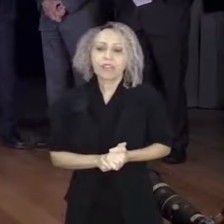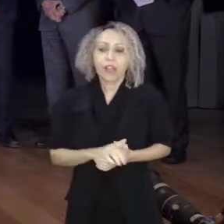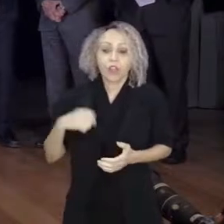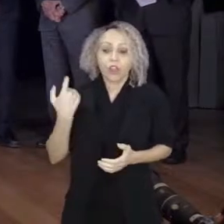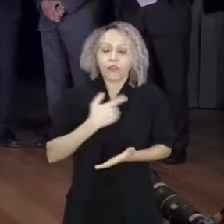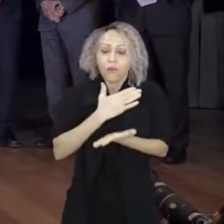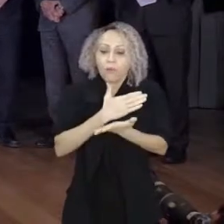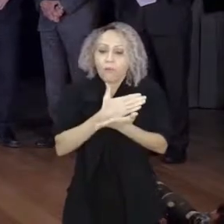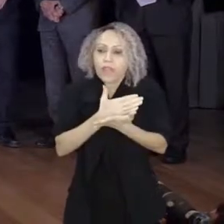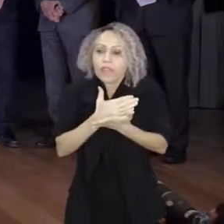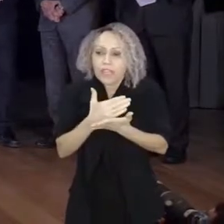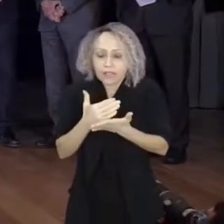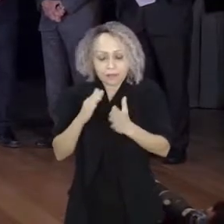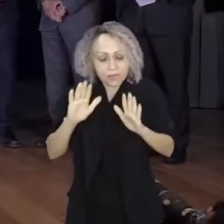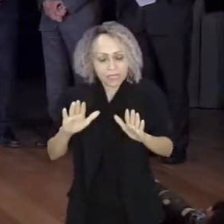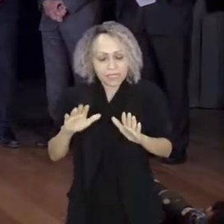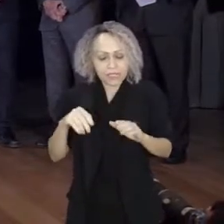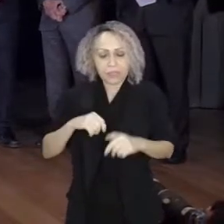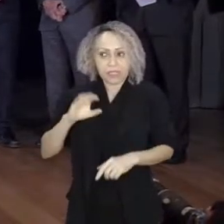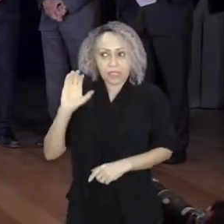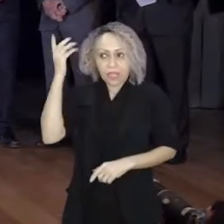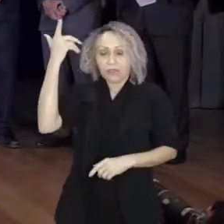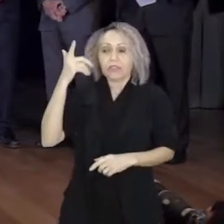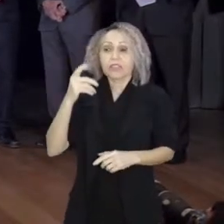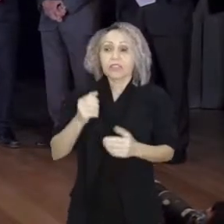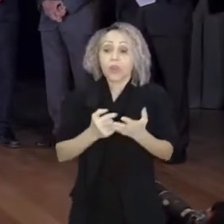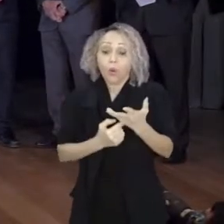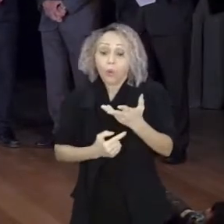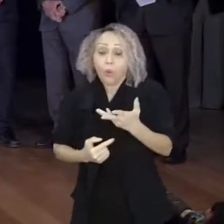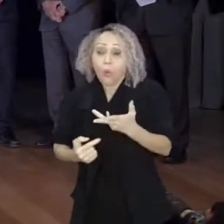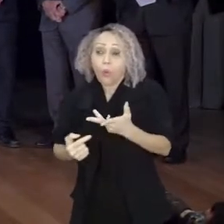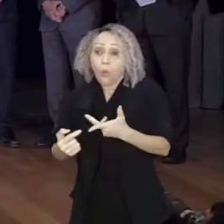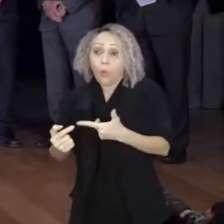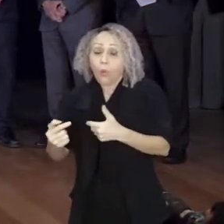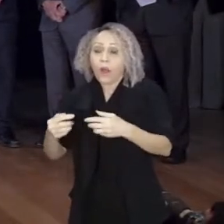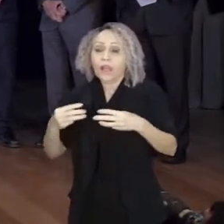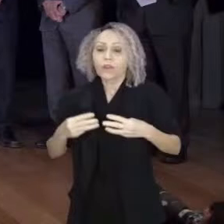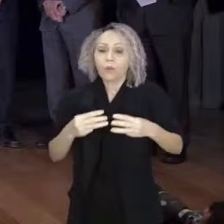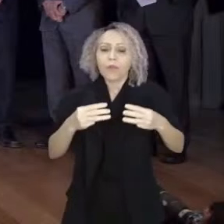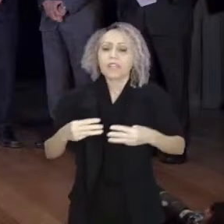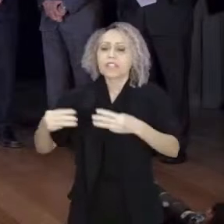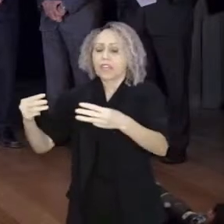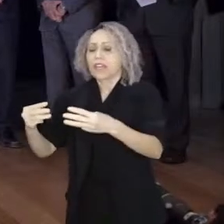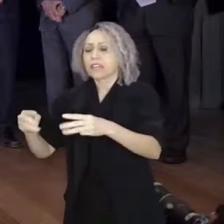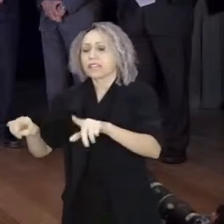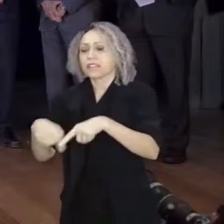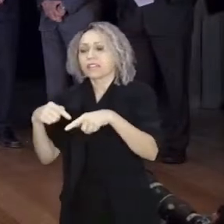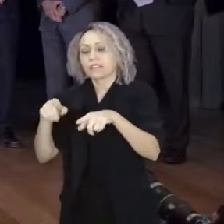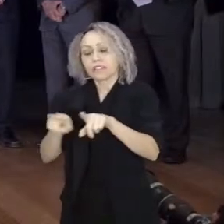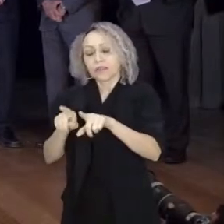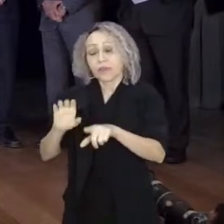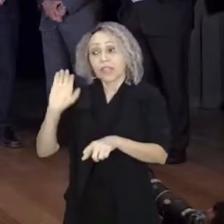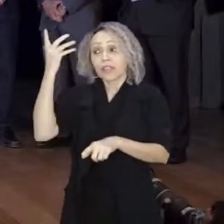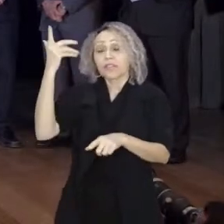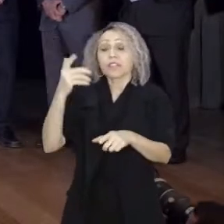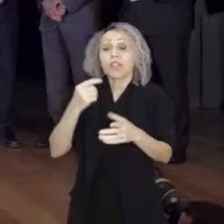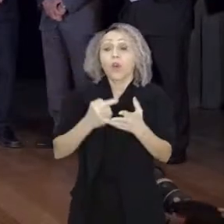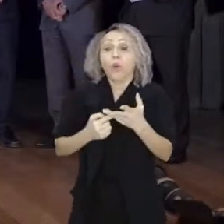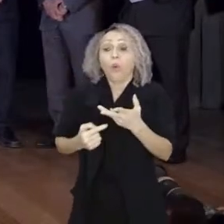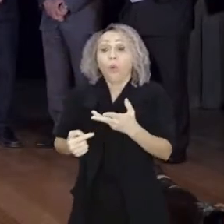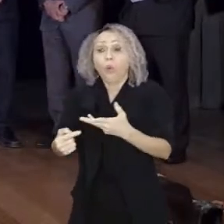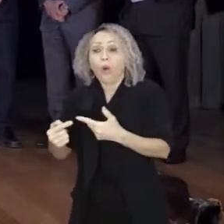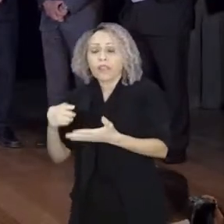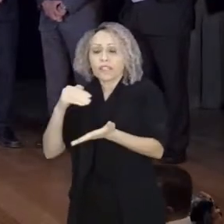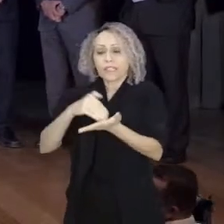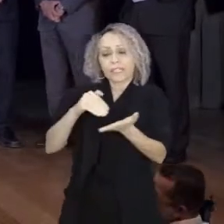tenho só que definir a quantidade de ministério, tenho que definir a secretaria que nós vamos criar novas. E aí eu vou montar e vou